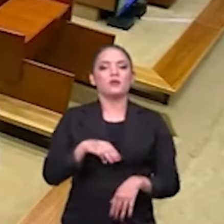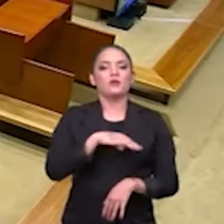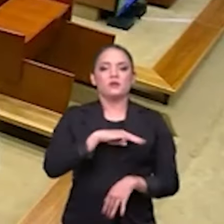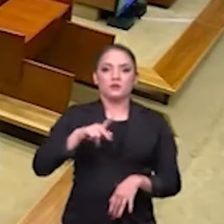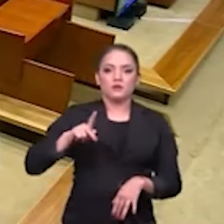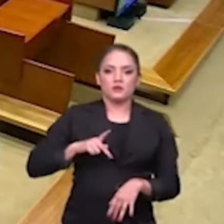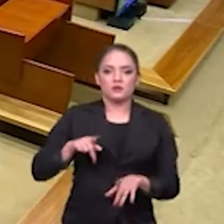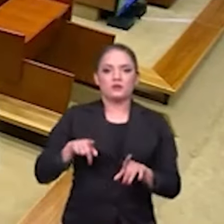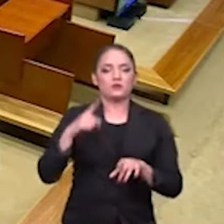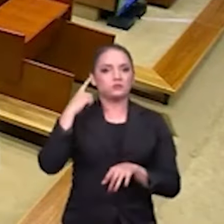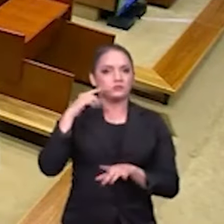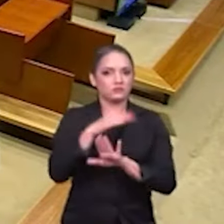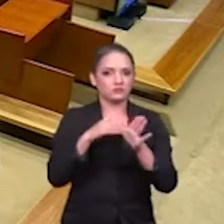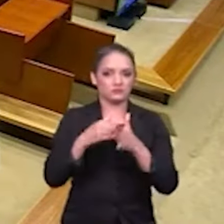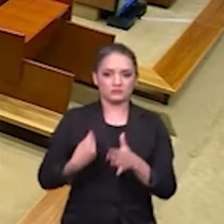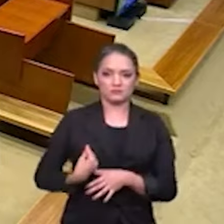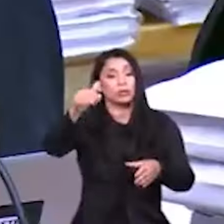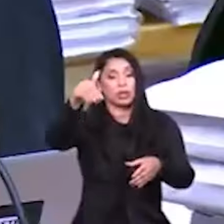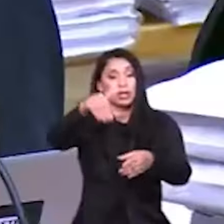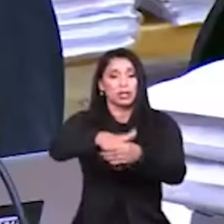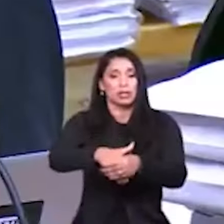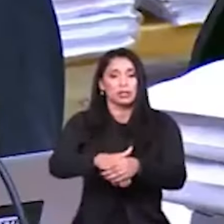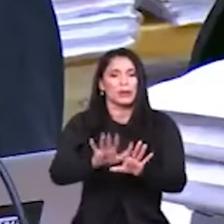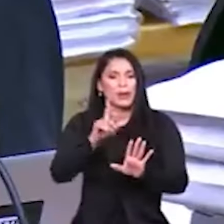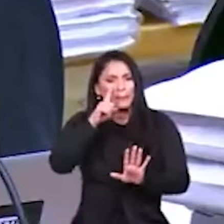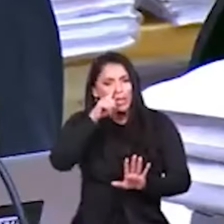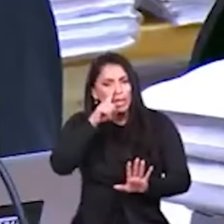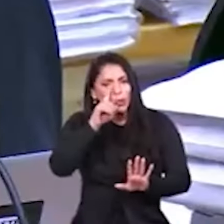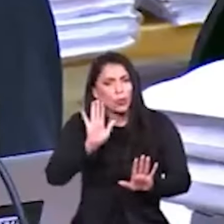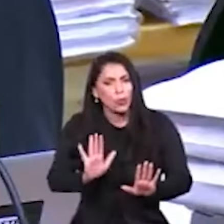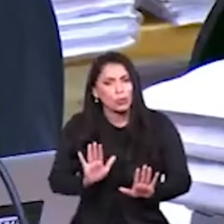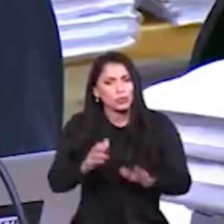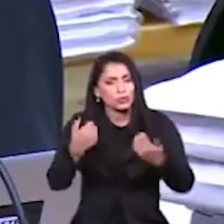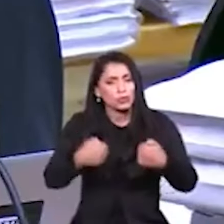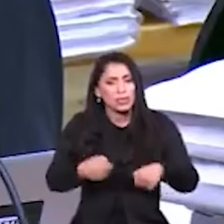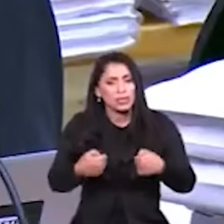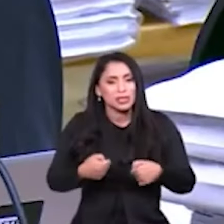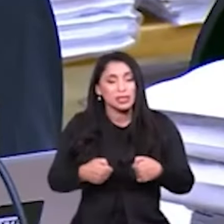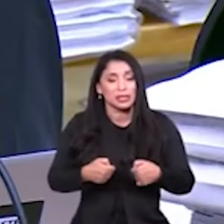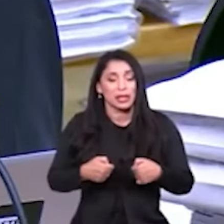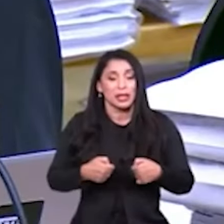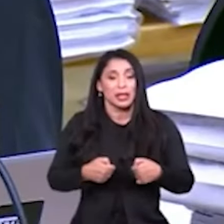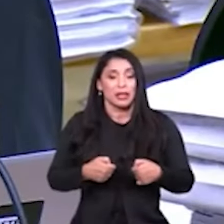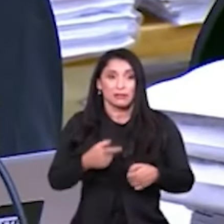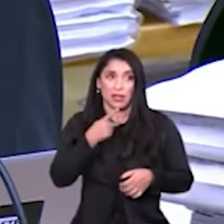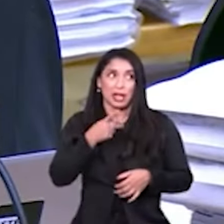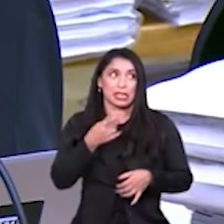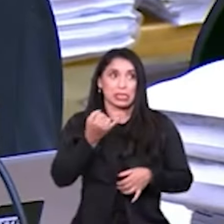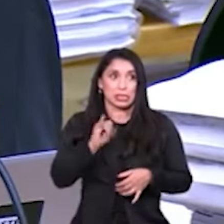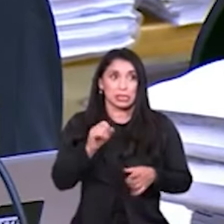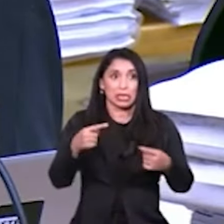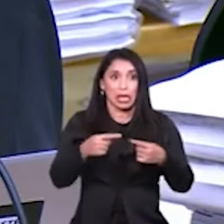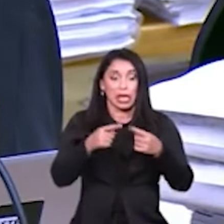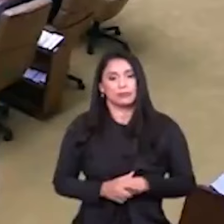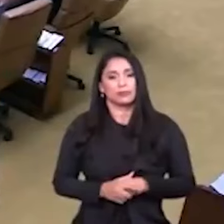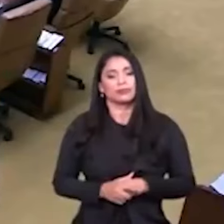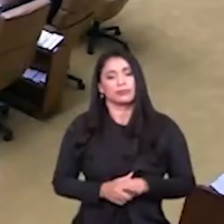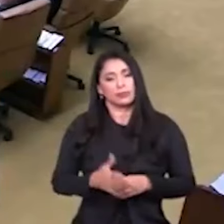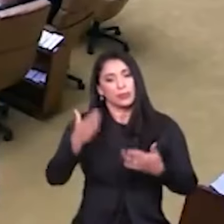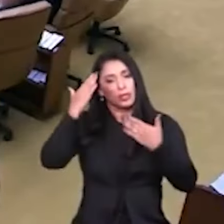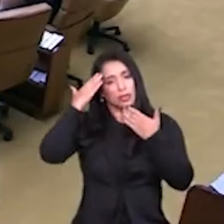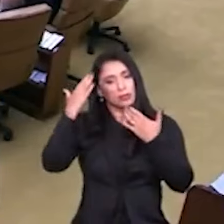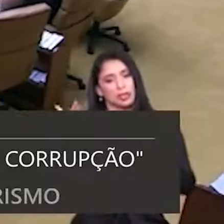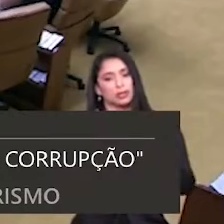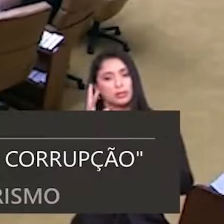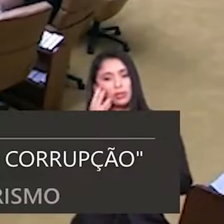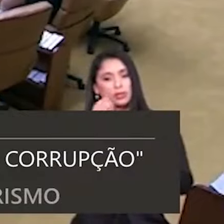28% declararam ter ouvido falar mas sem acompanhar as informações enquanto outros 20%